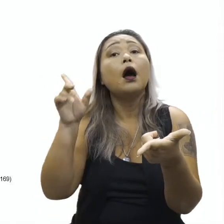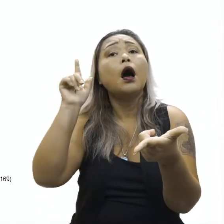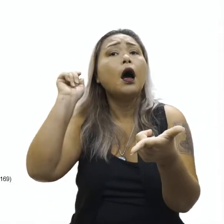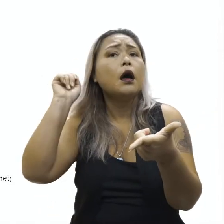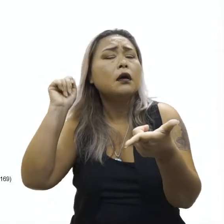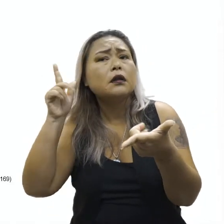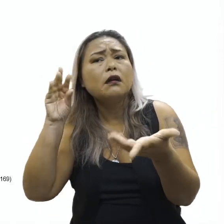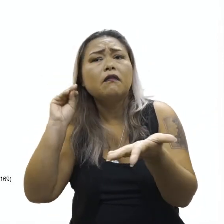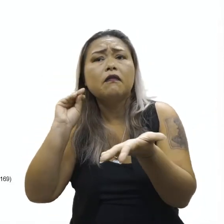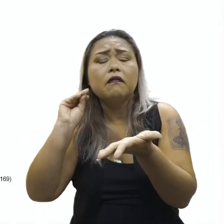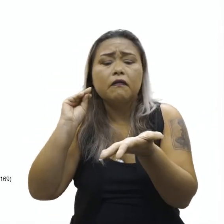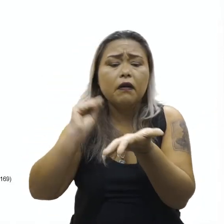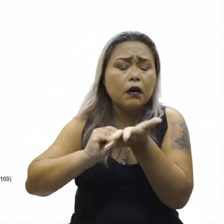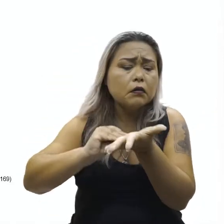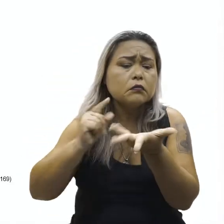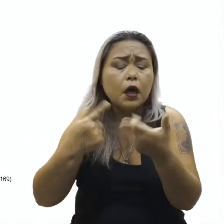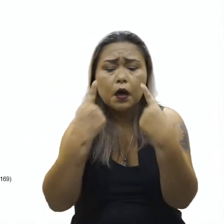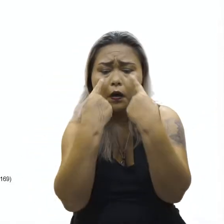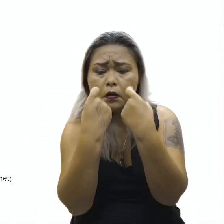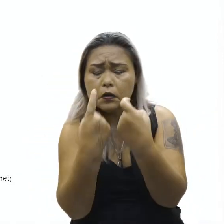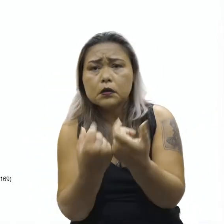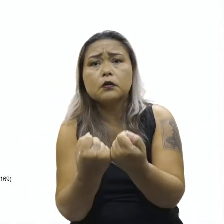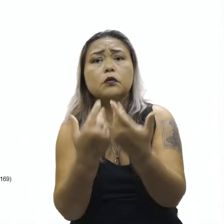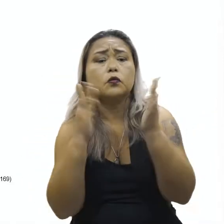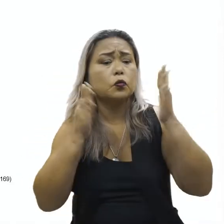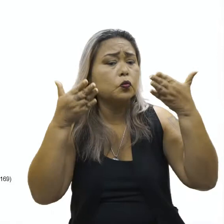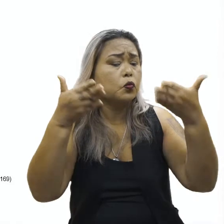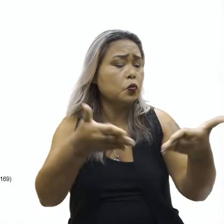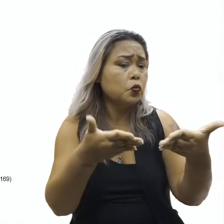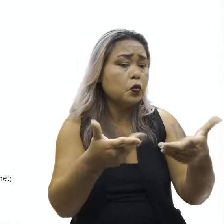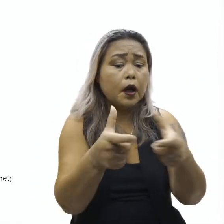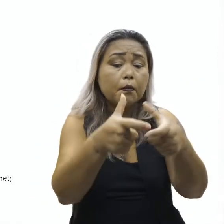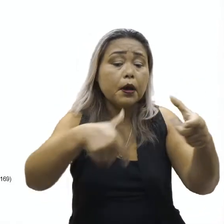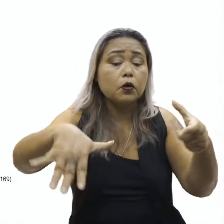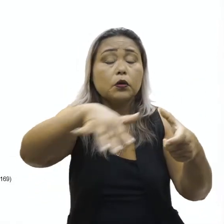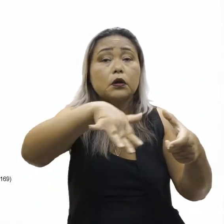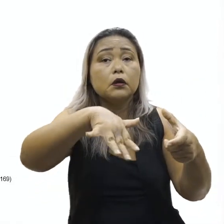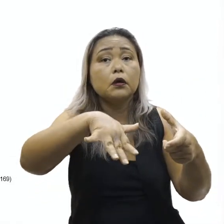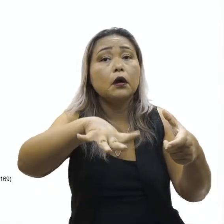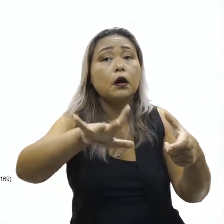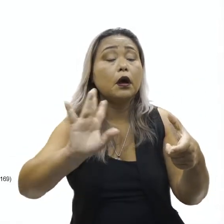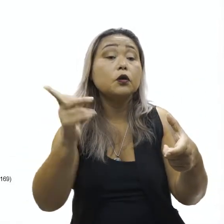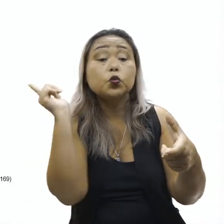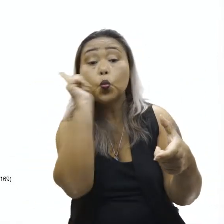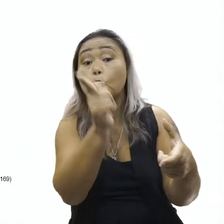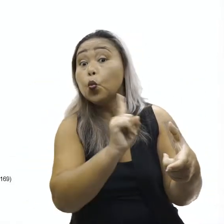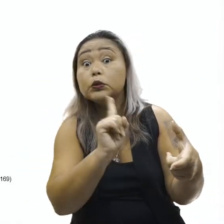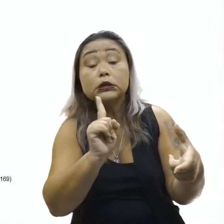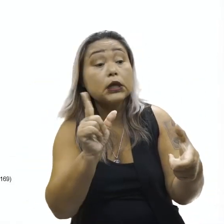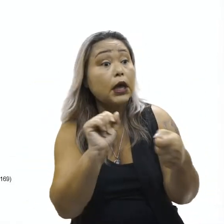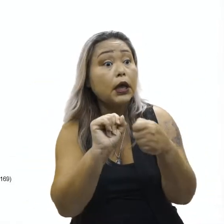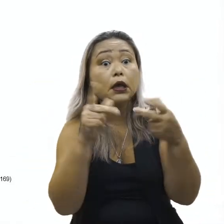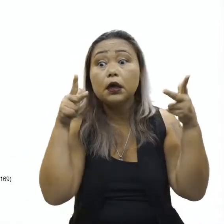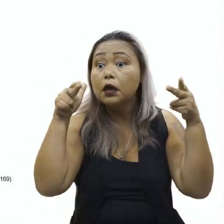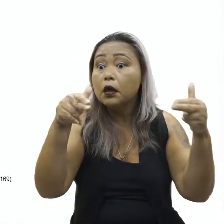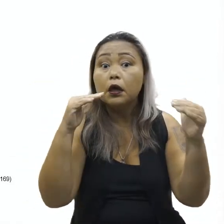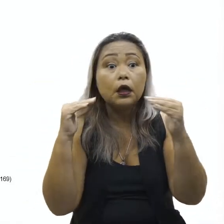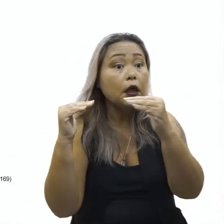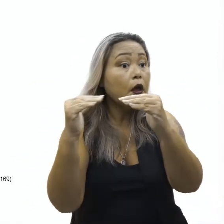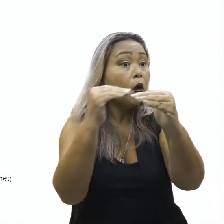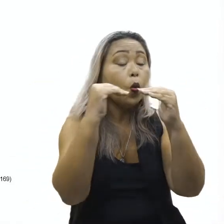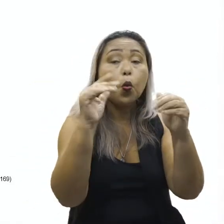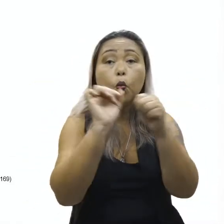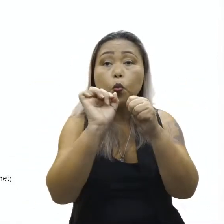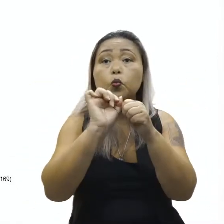de garantir os nossos interesses em relação à maioria. Então, a gente não consegue ter unanimidade, a representação tem os